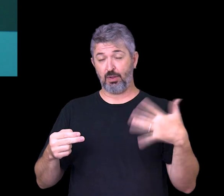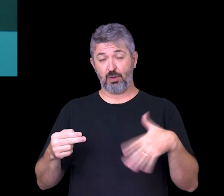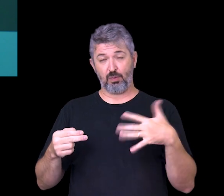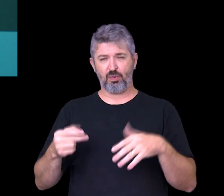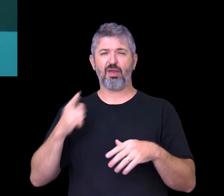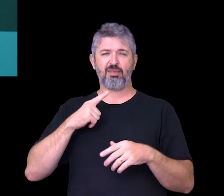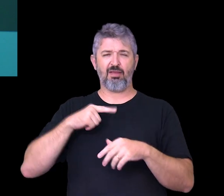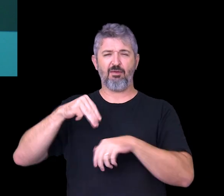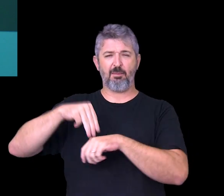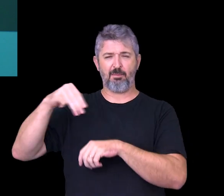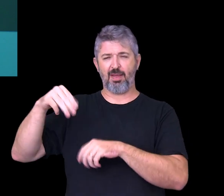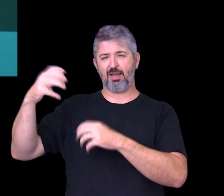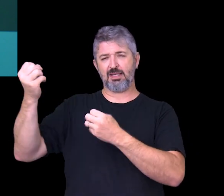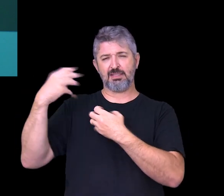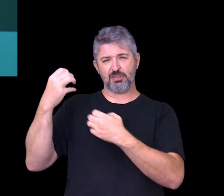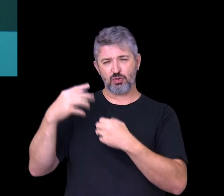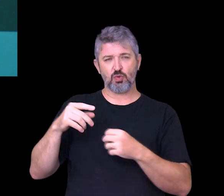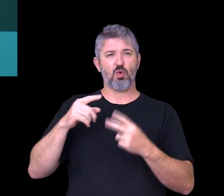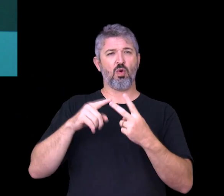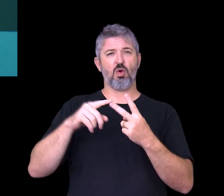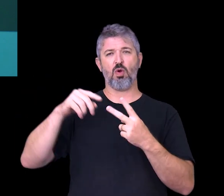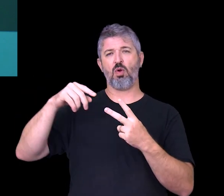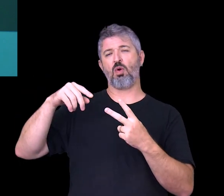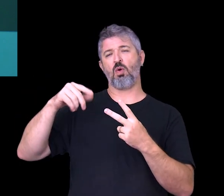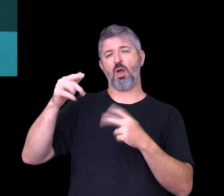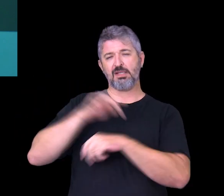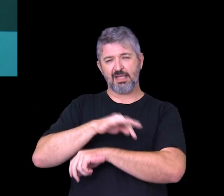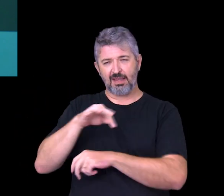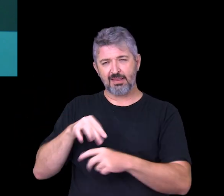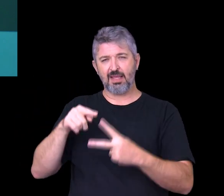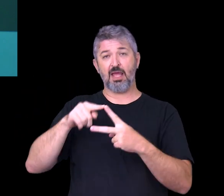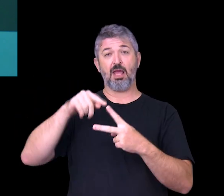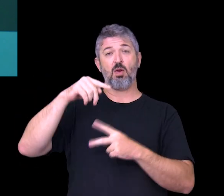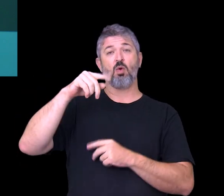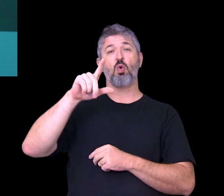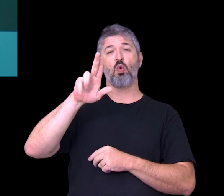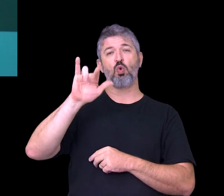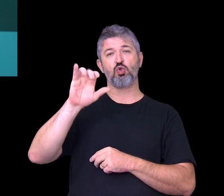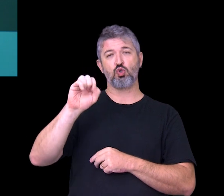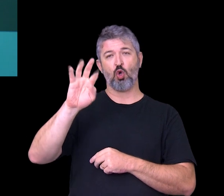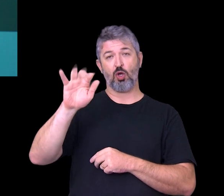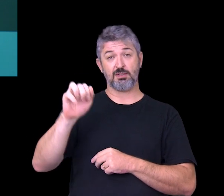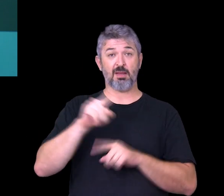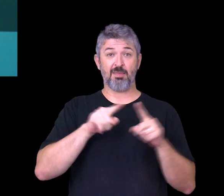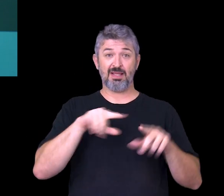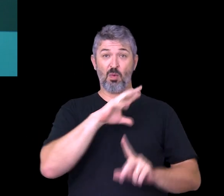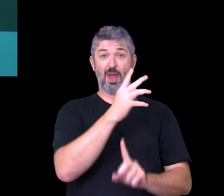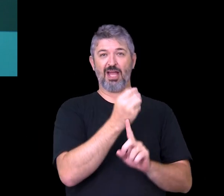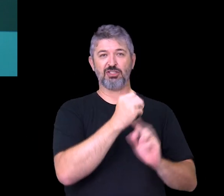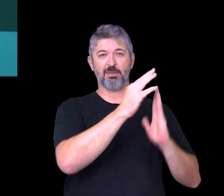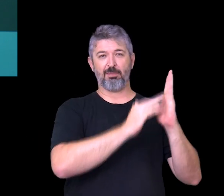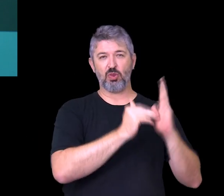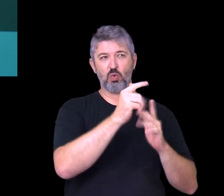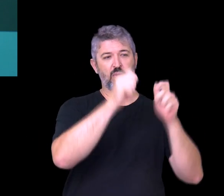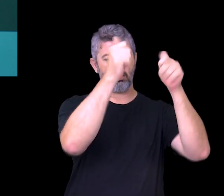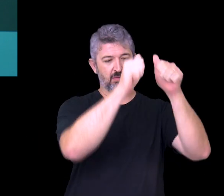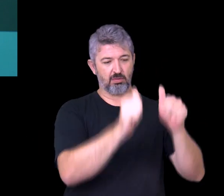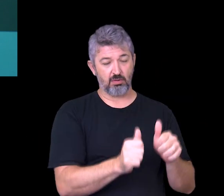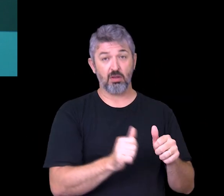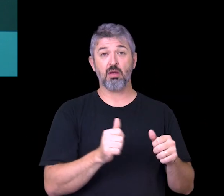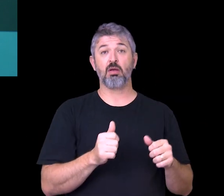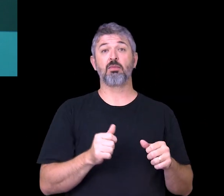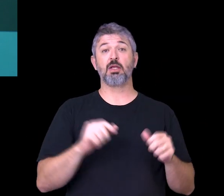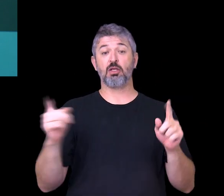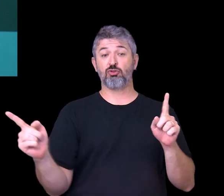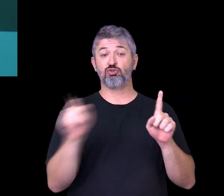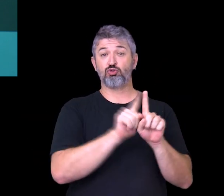o próprio Lúcio Costa, etc. Mas ele foi um homem da plástica. E nós não podemos esquecer que, junto com ele, a gente tinha uma outra figura genial,